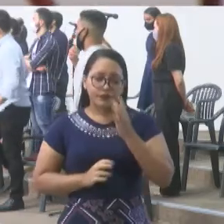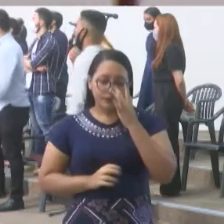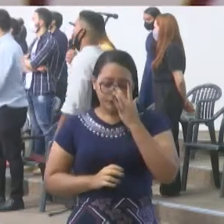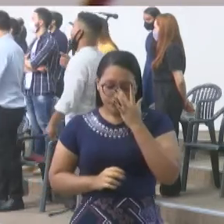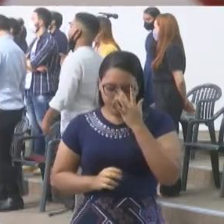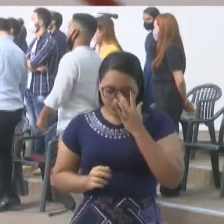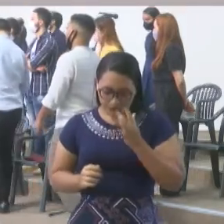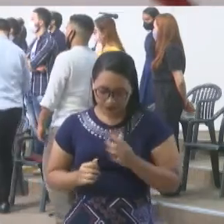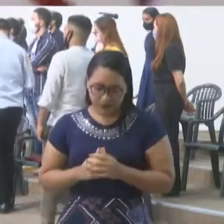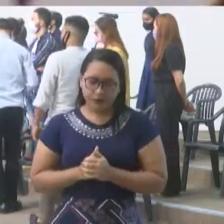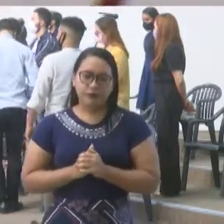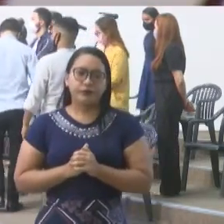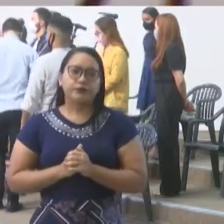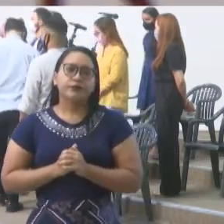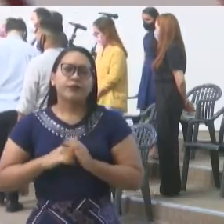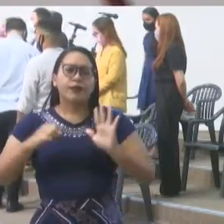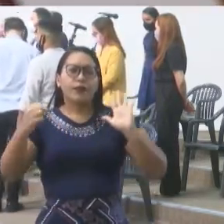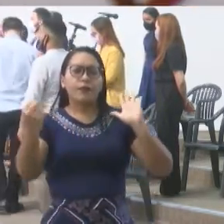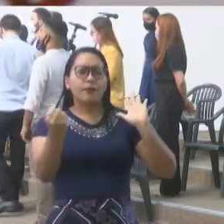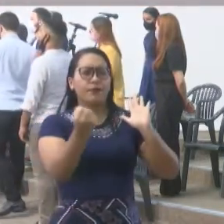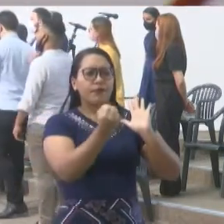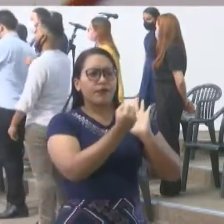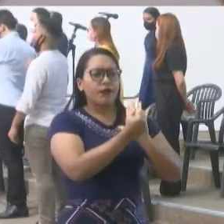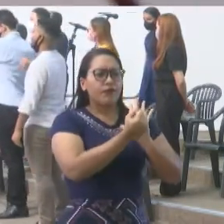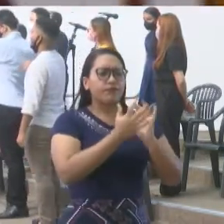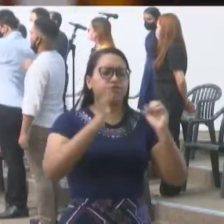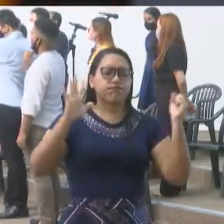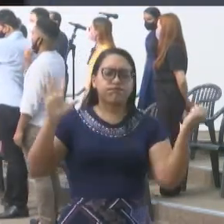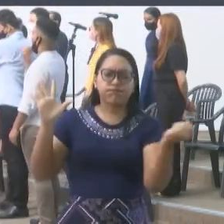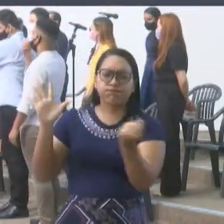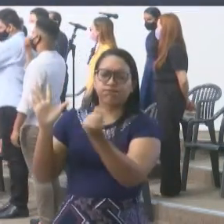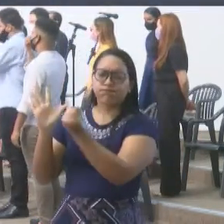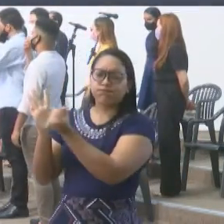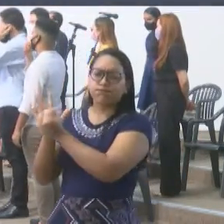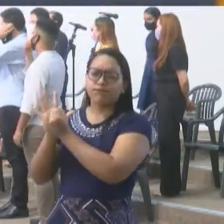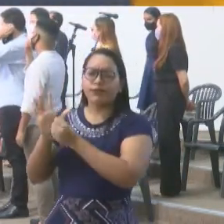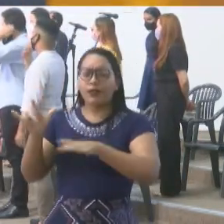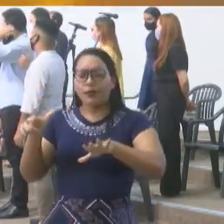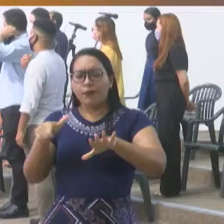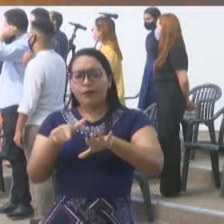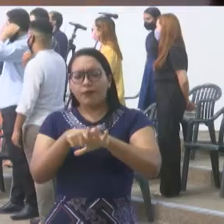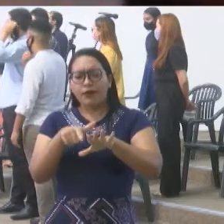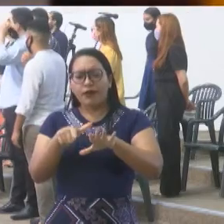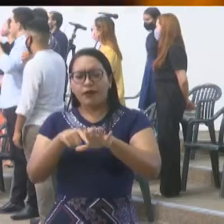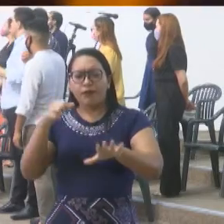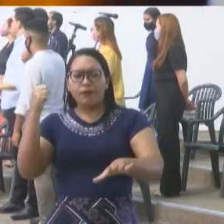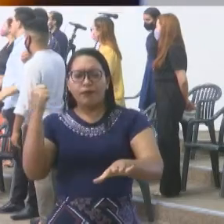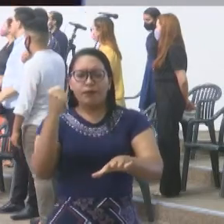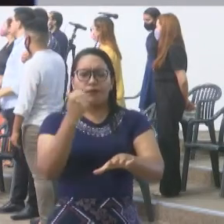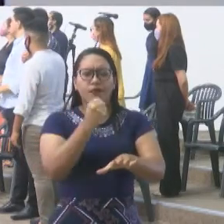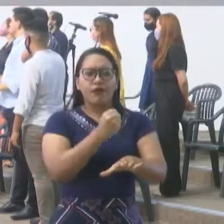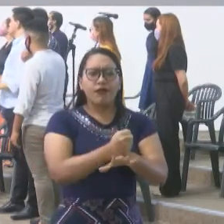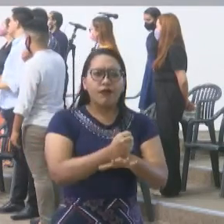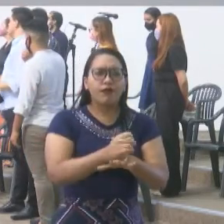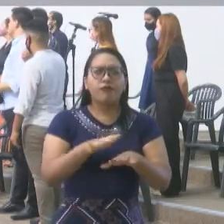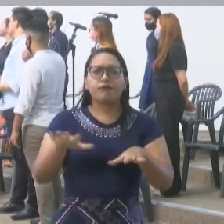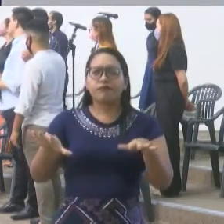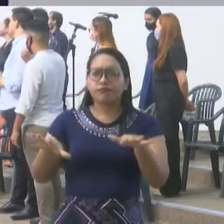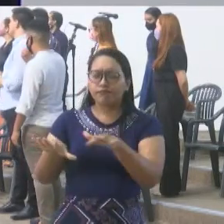cravo? Prego nas mãos, prego nos pés. Mais baixo, tom mais baixo para mim, por favor. Dom. Prego